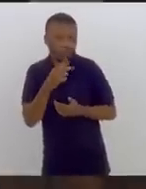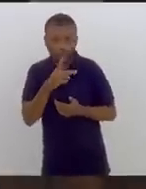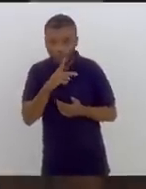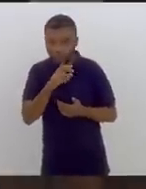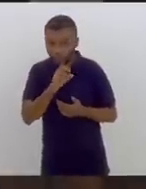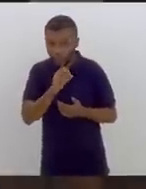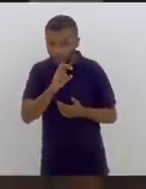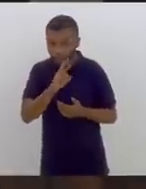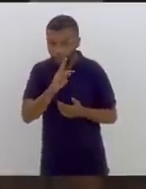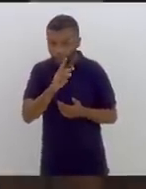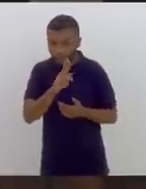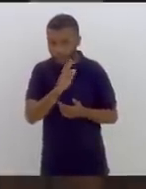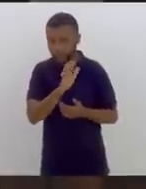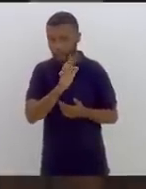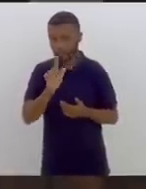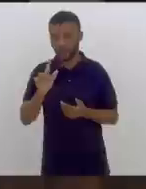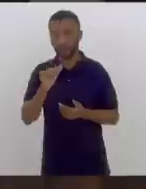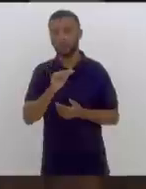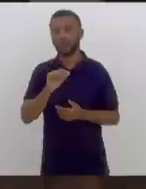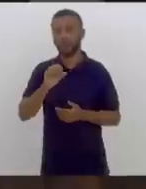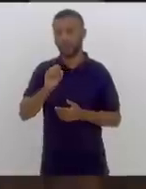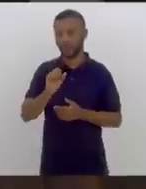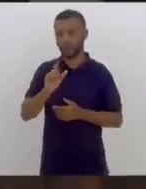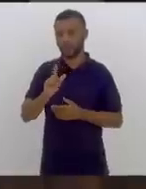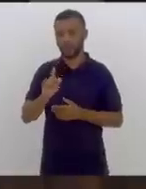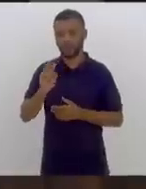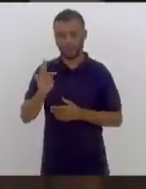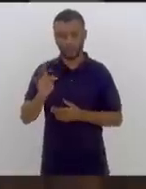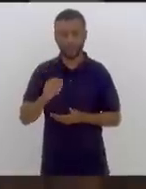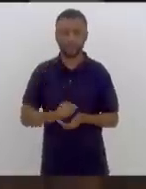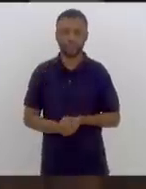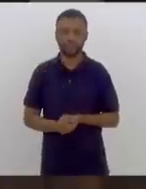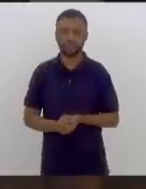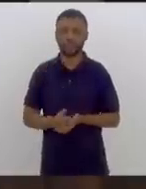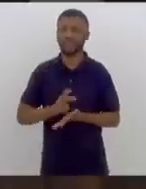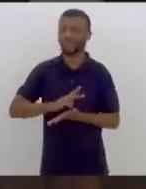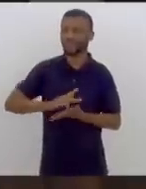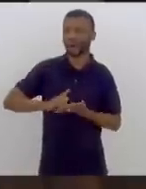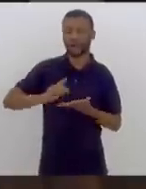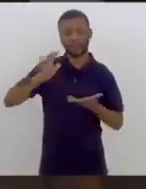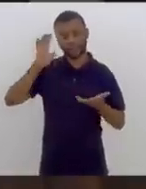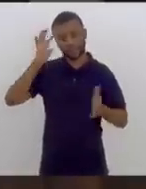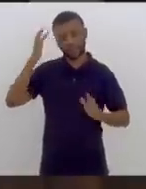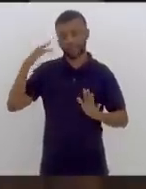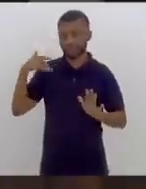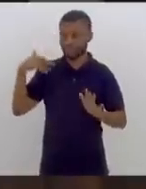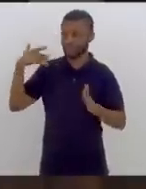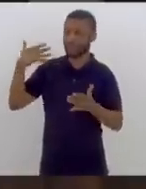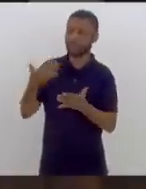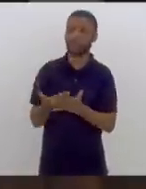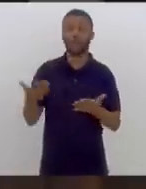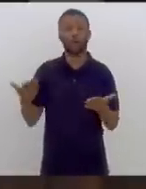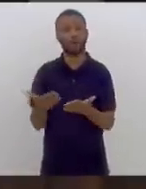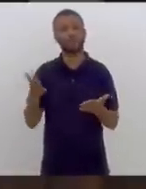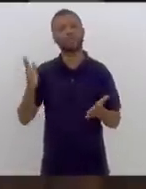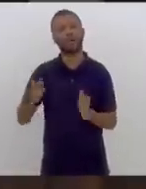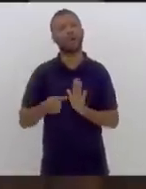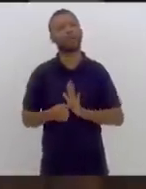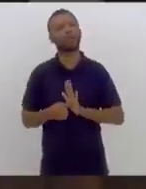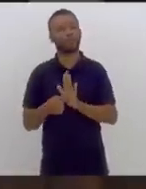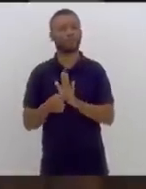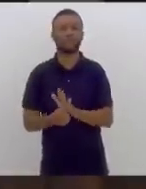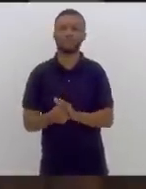Sargento Portugal nós temos vários casos que se arrastam e já trouxe aqui diversas vezes